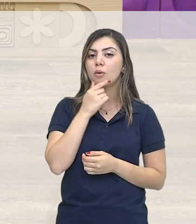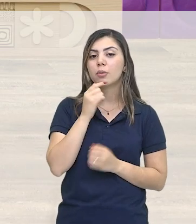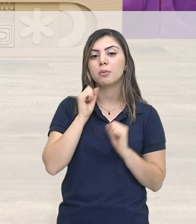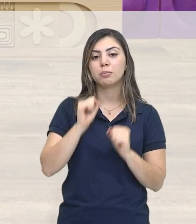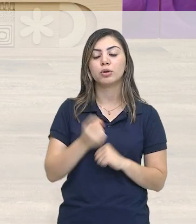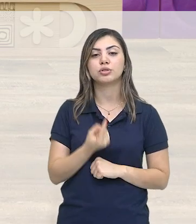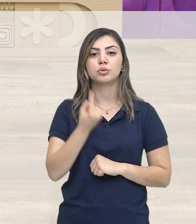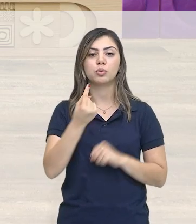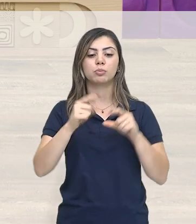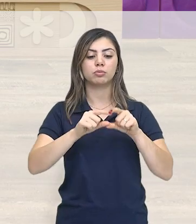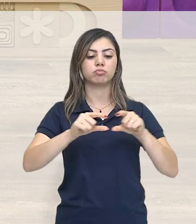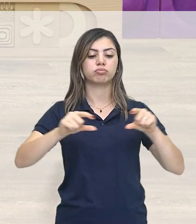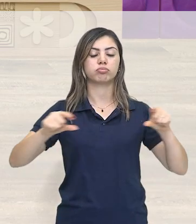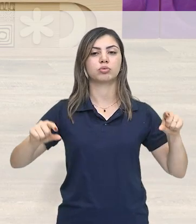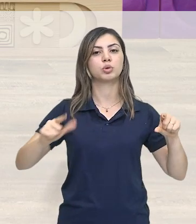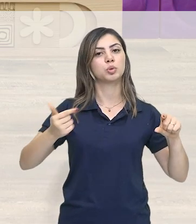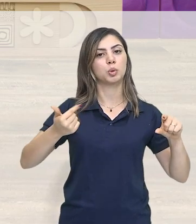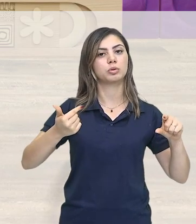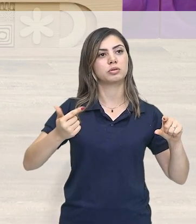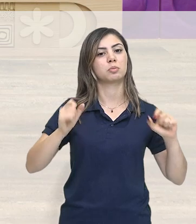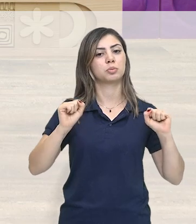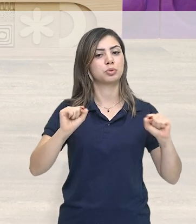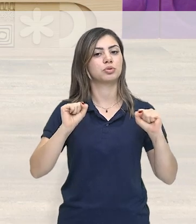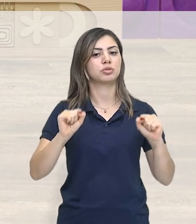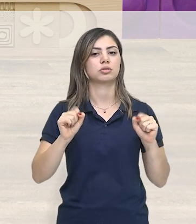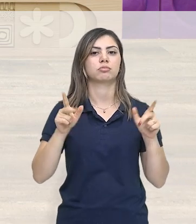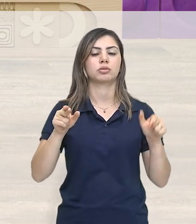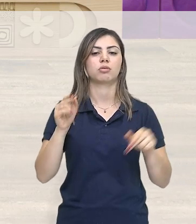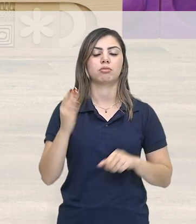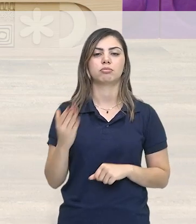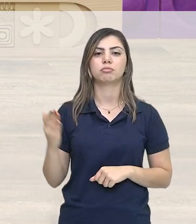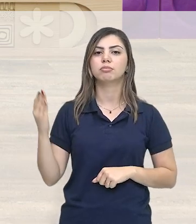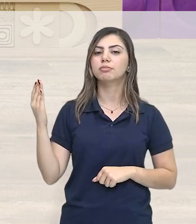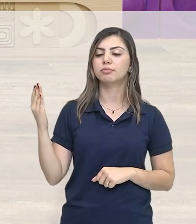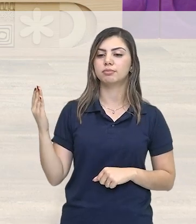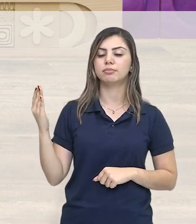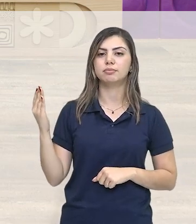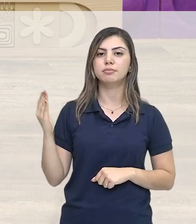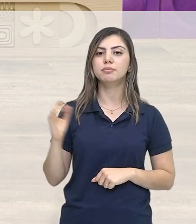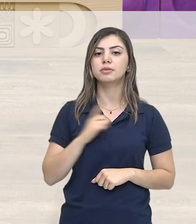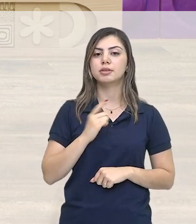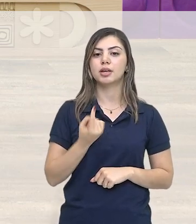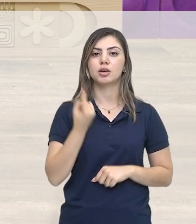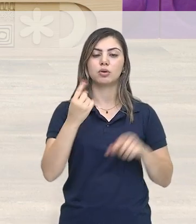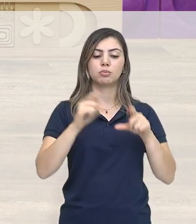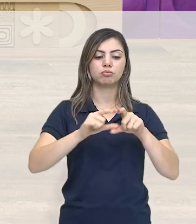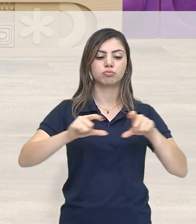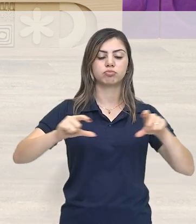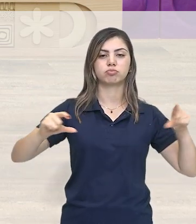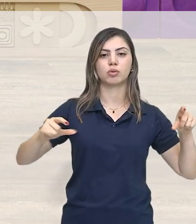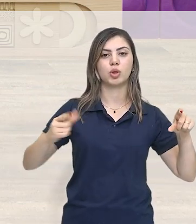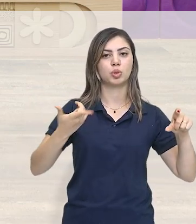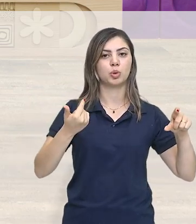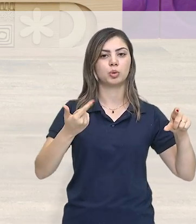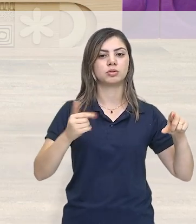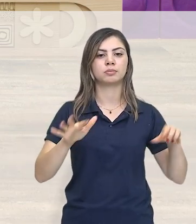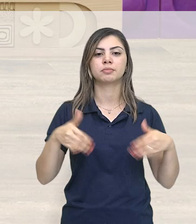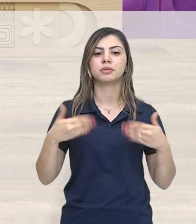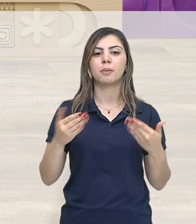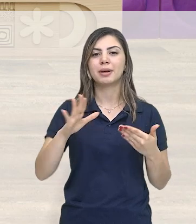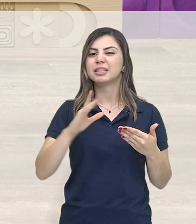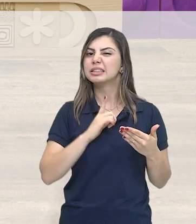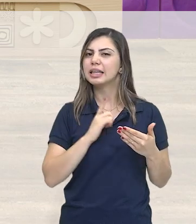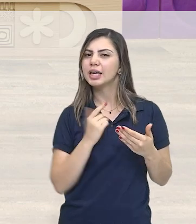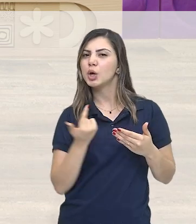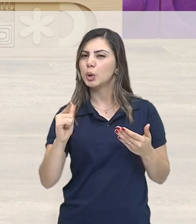uma fileira de 12 ovos, certo? Olha só como está aqui do lado, uma fileira com 12 ovos. Qual seria a